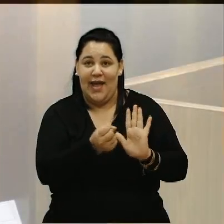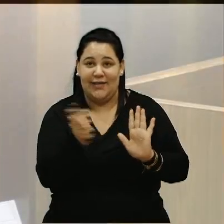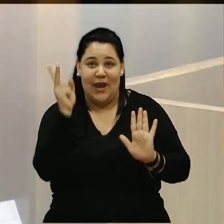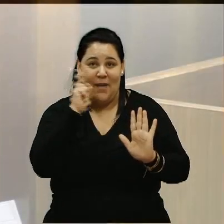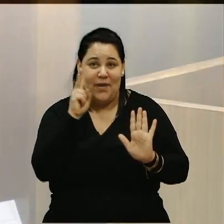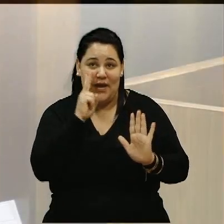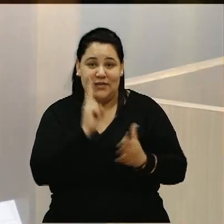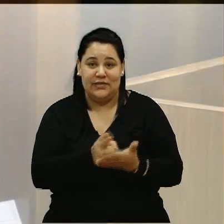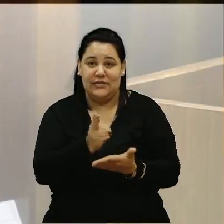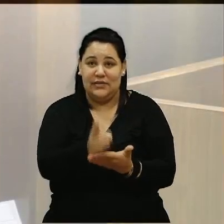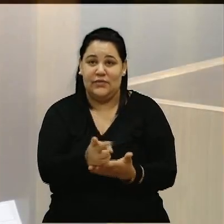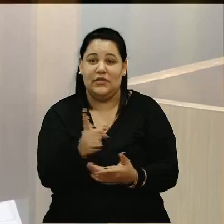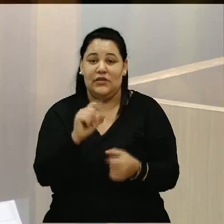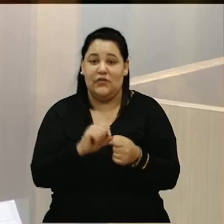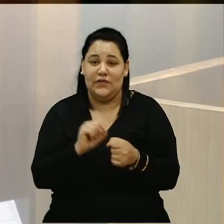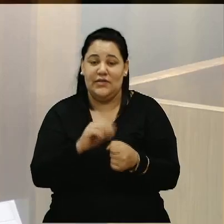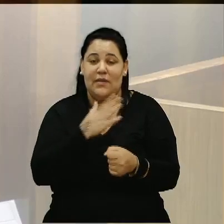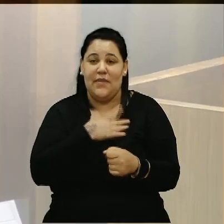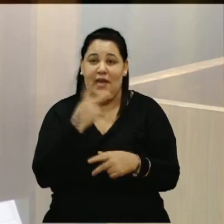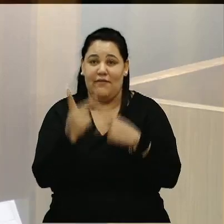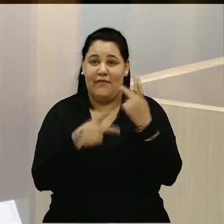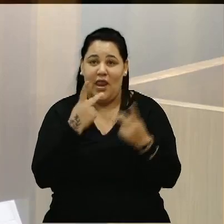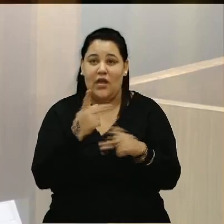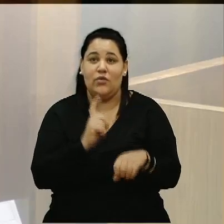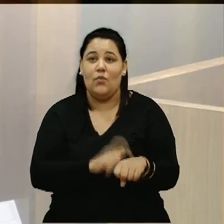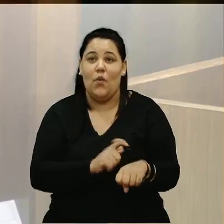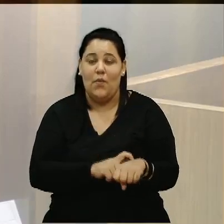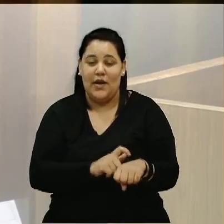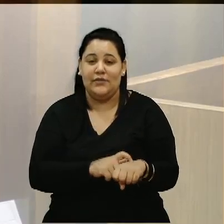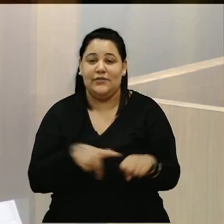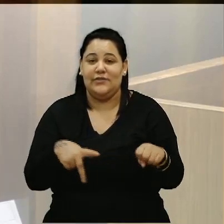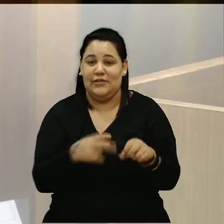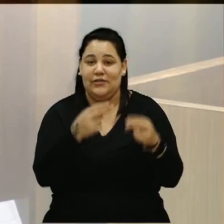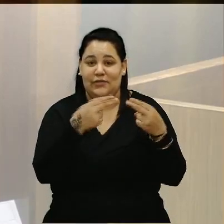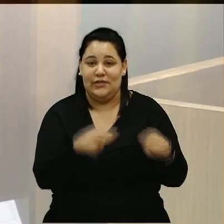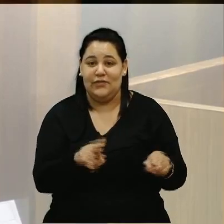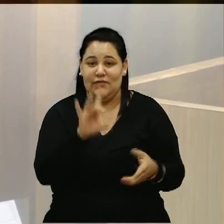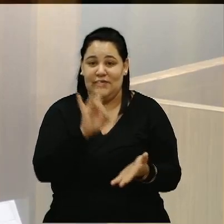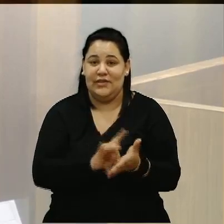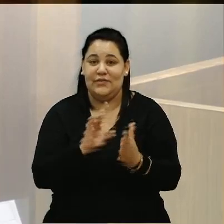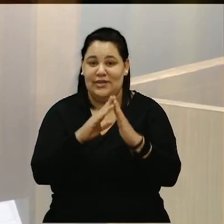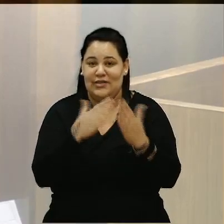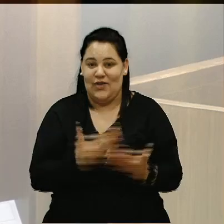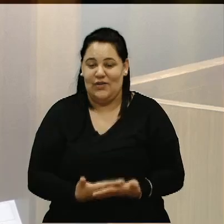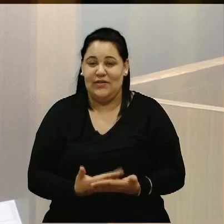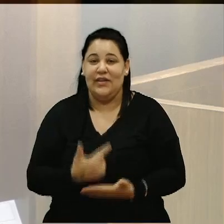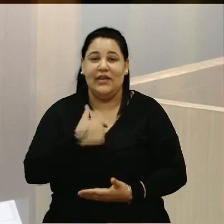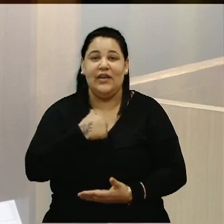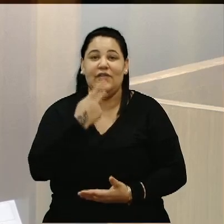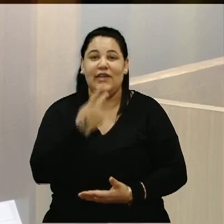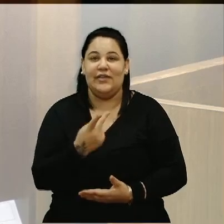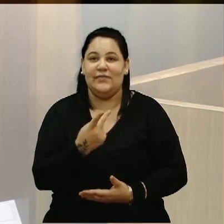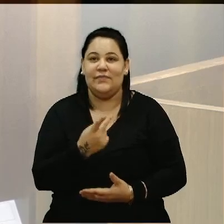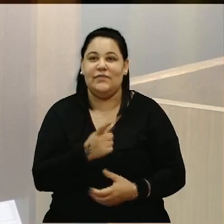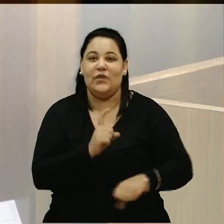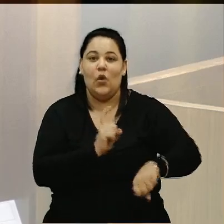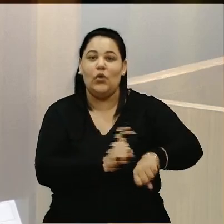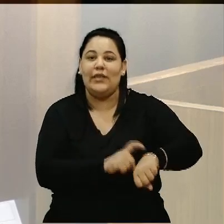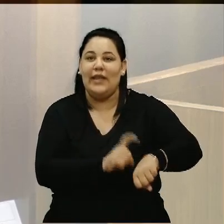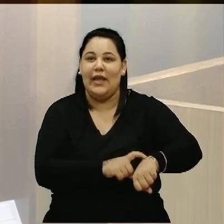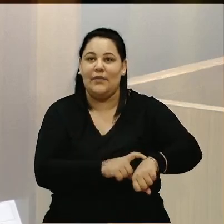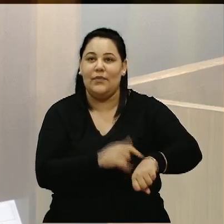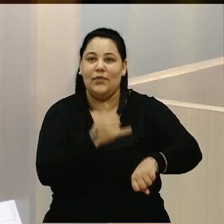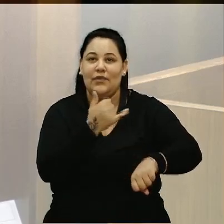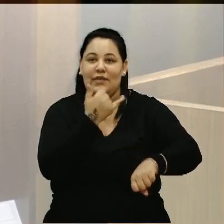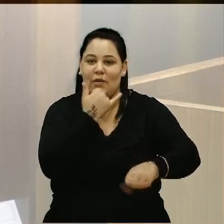que eu fiz no meu discurso no momento da inauguração da escolinha. Onde eu disse, o tempo não perdoa a